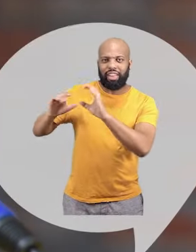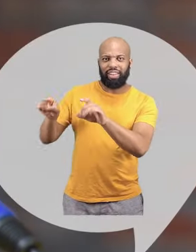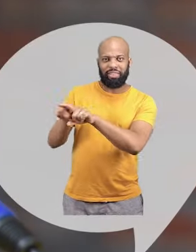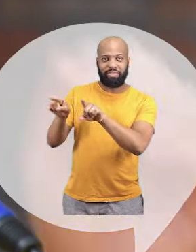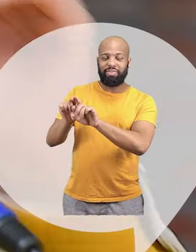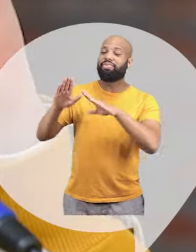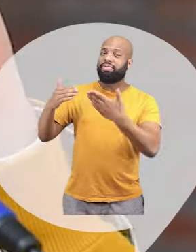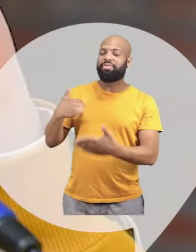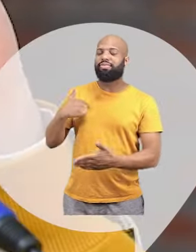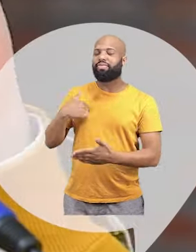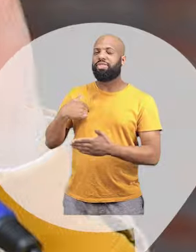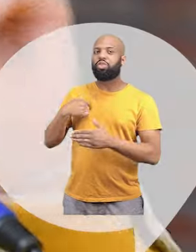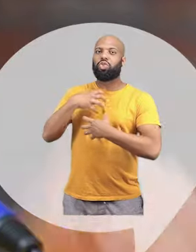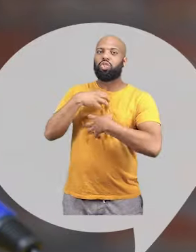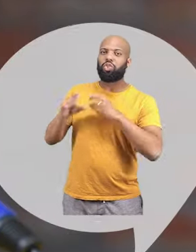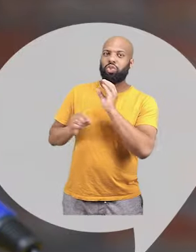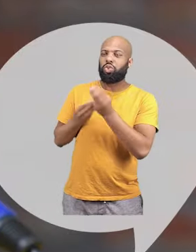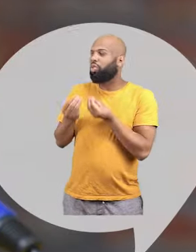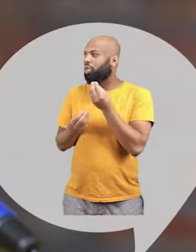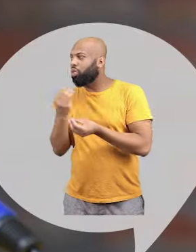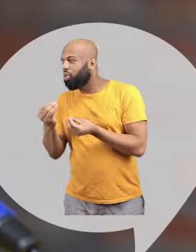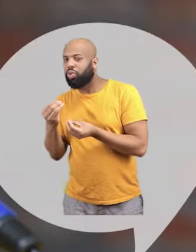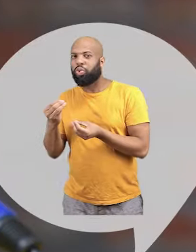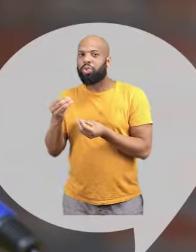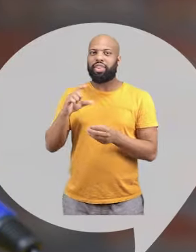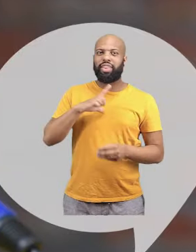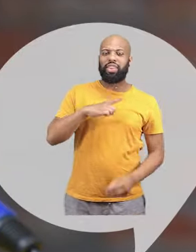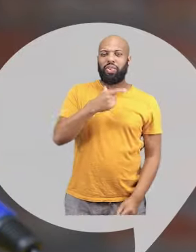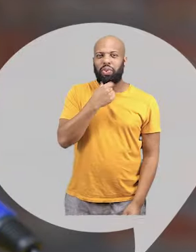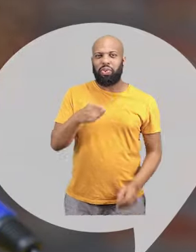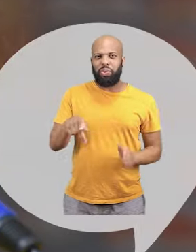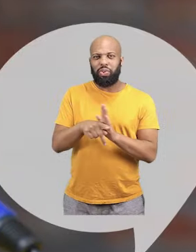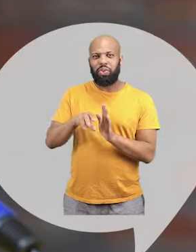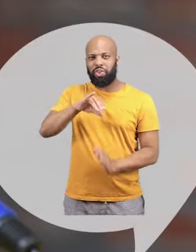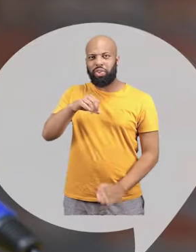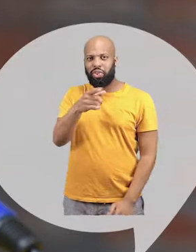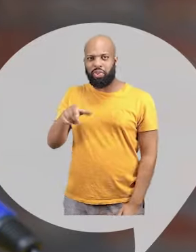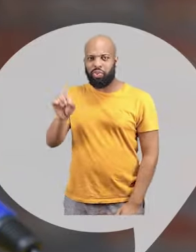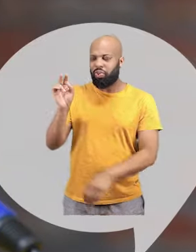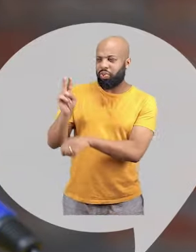tipo Daí eu fico aqui assim o cara do microfone